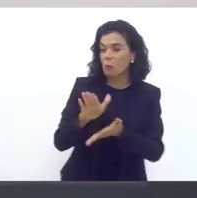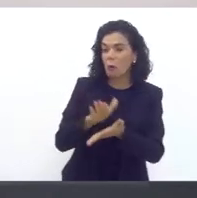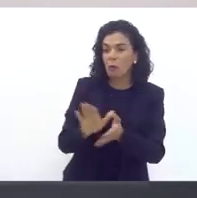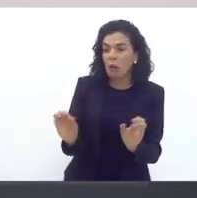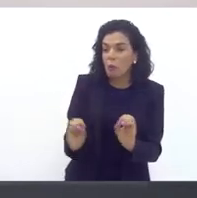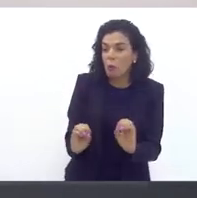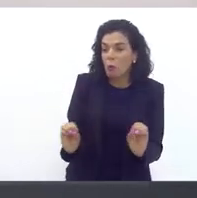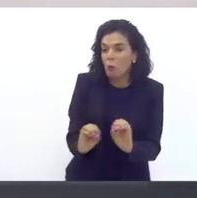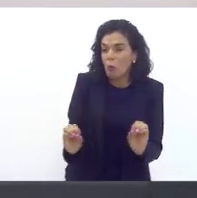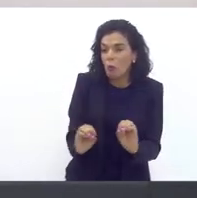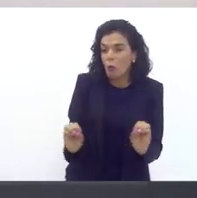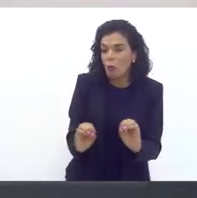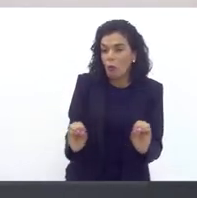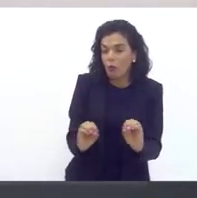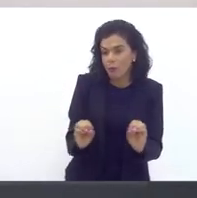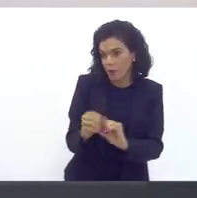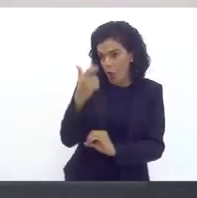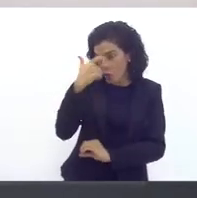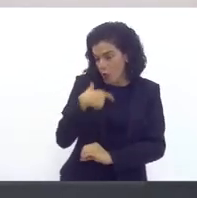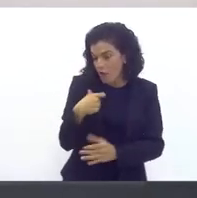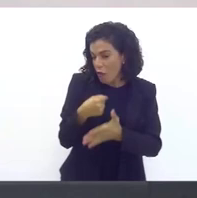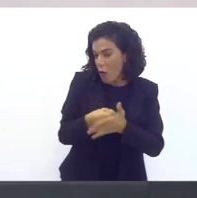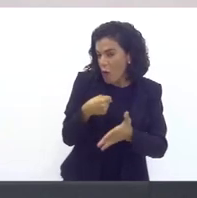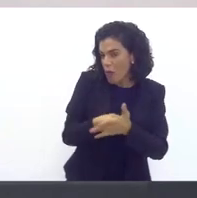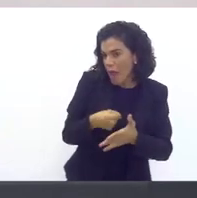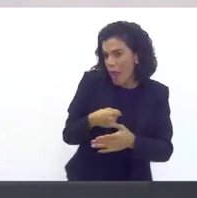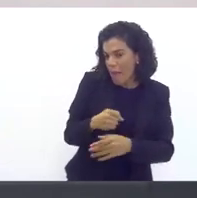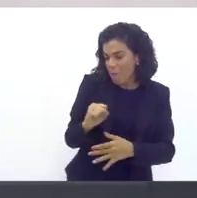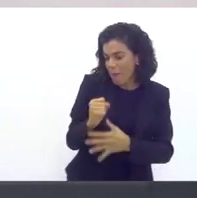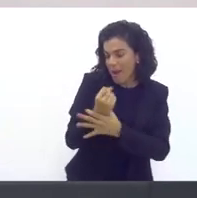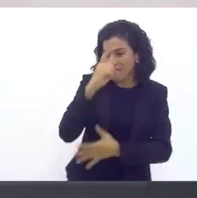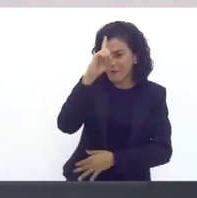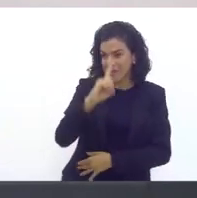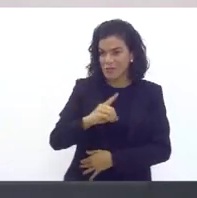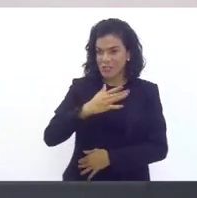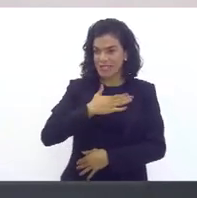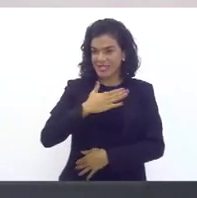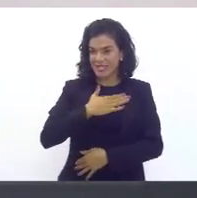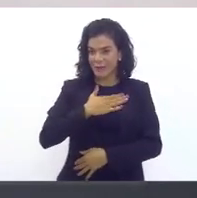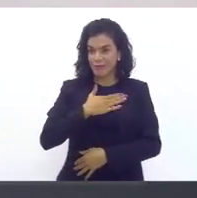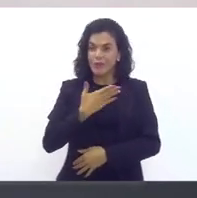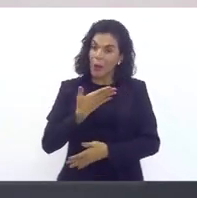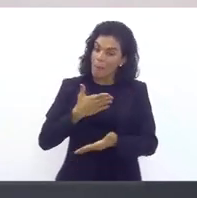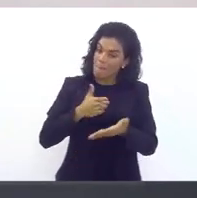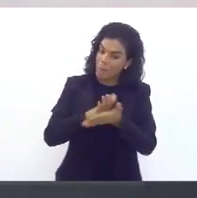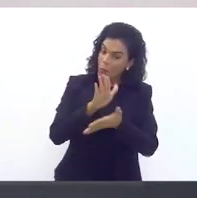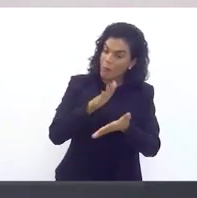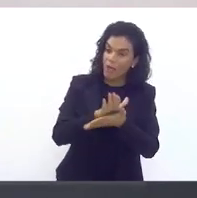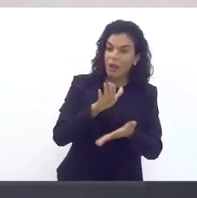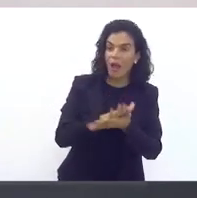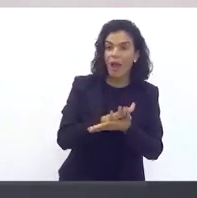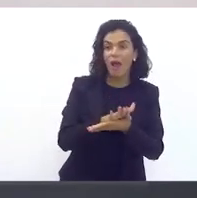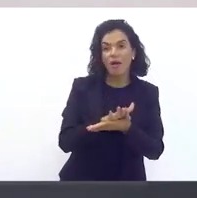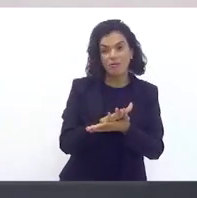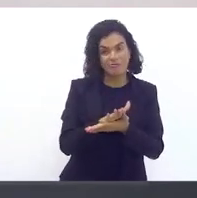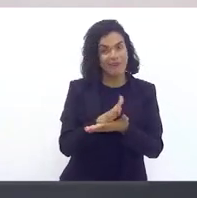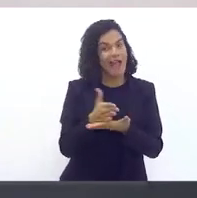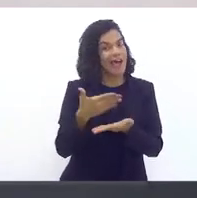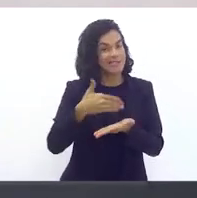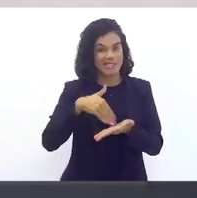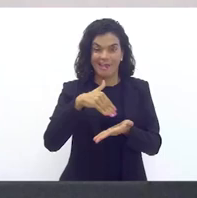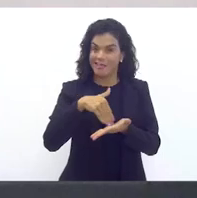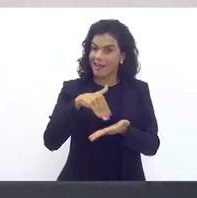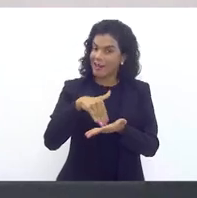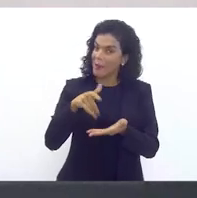Eu nunca vou poder pleitear esse direito. Então, eu acho que publicar isso, não vejo como a